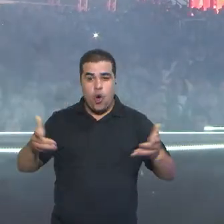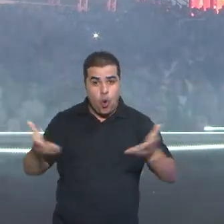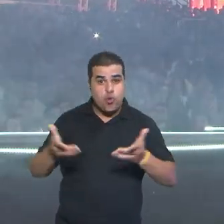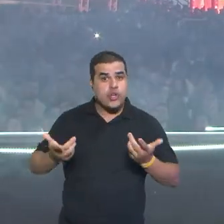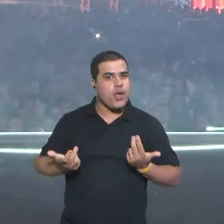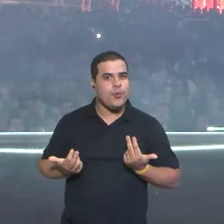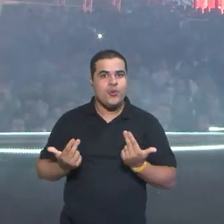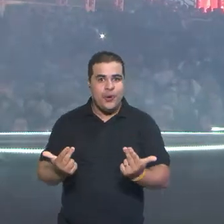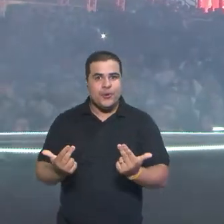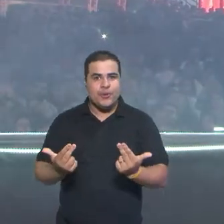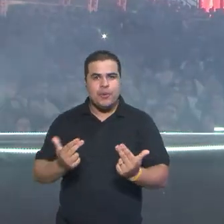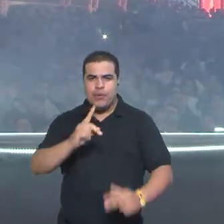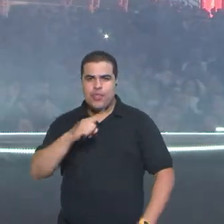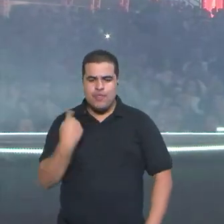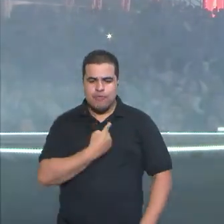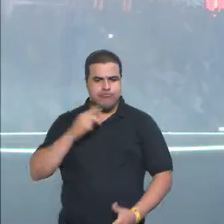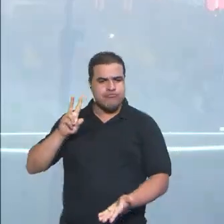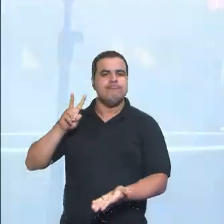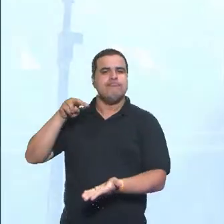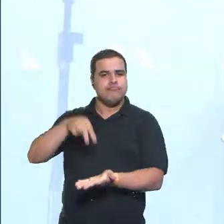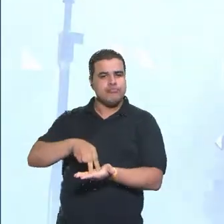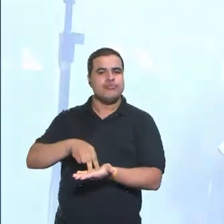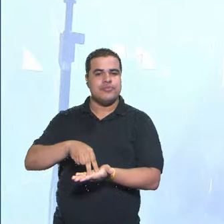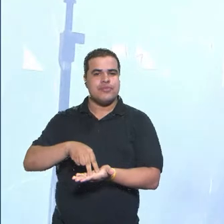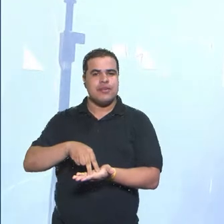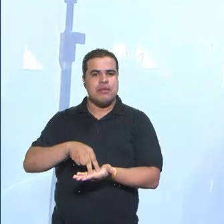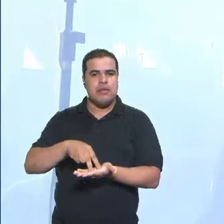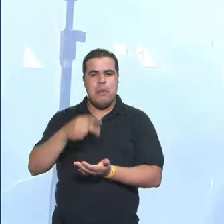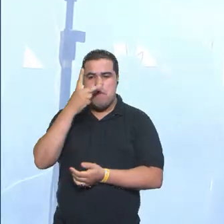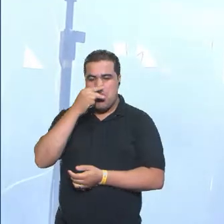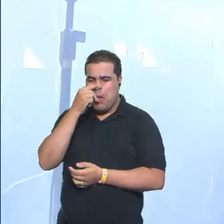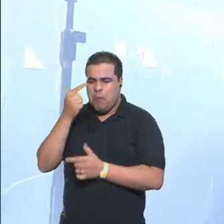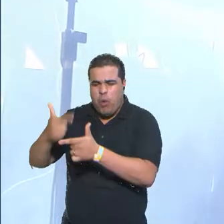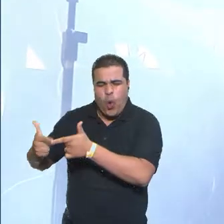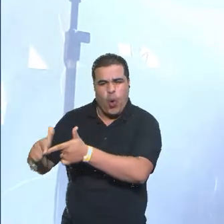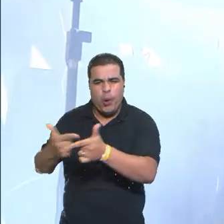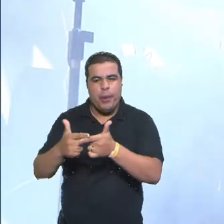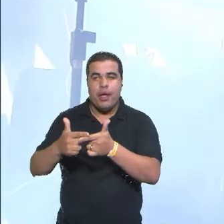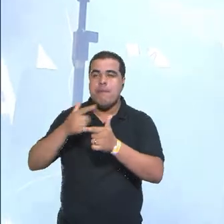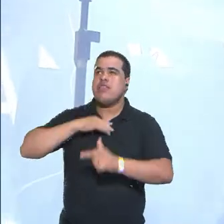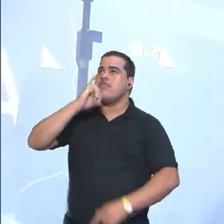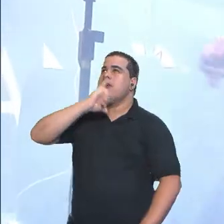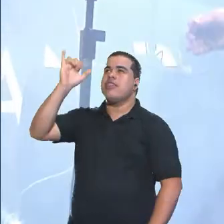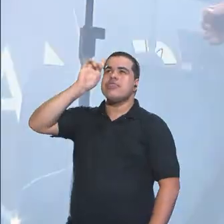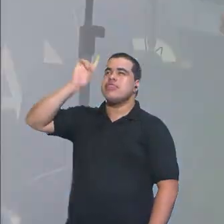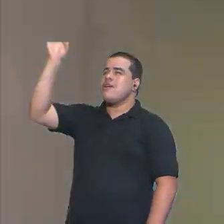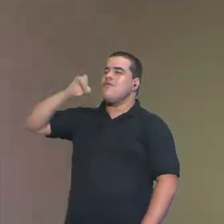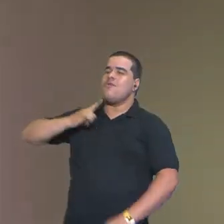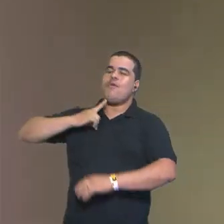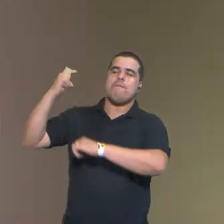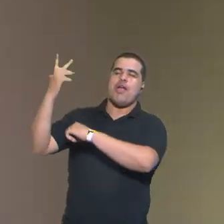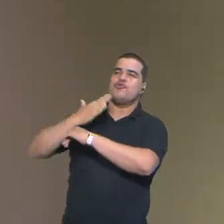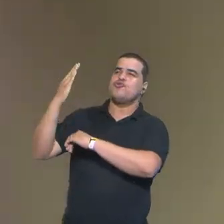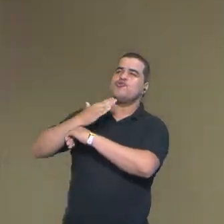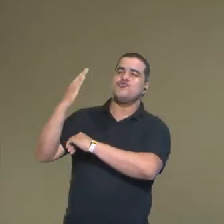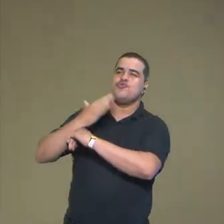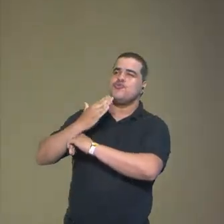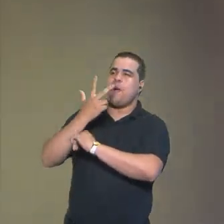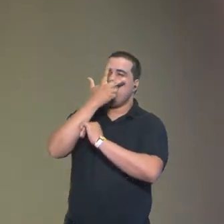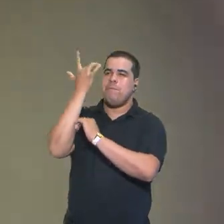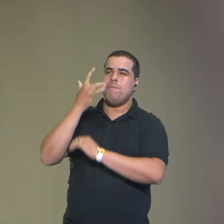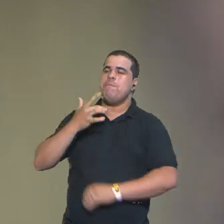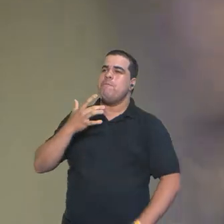porque nós estamos aqui em meia aflição dizendo Deus Tu És o Meu Refúgio meu socorro na hora da angústia